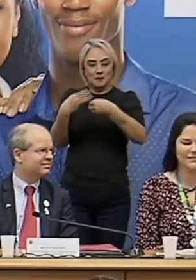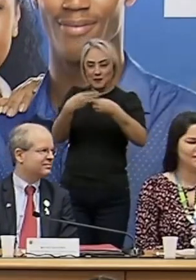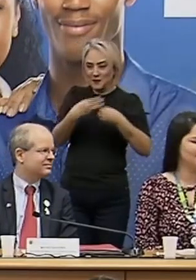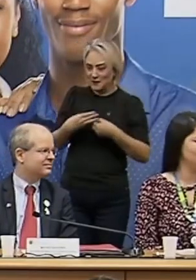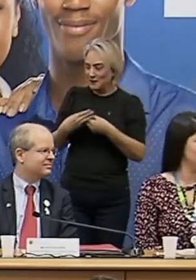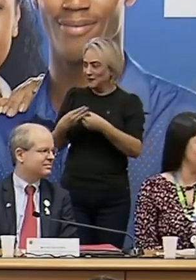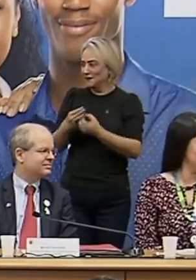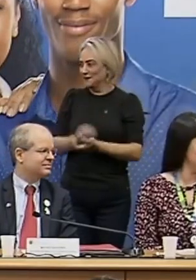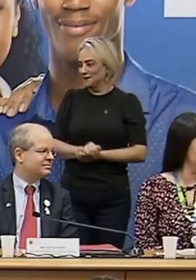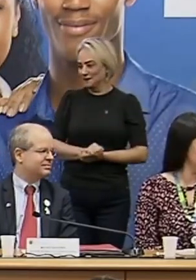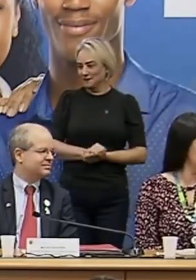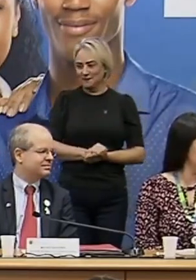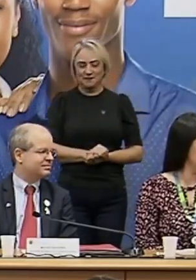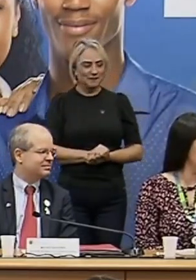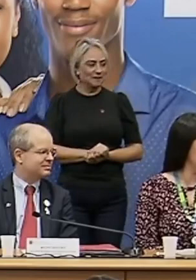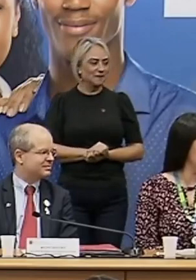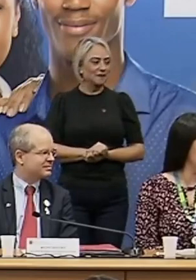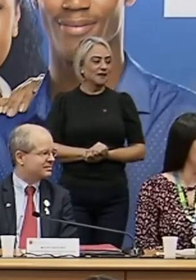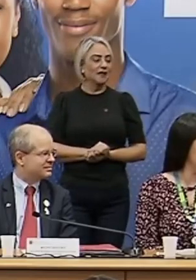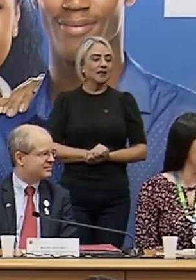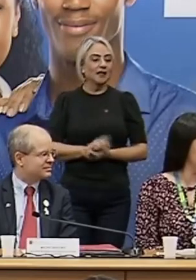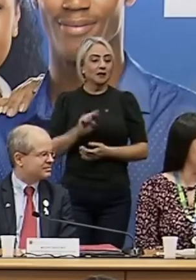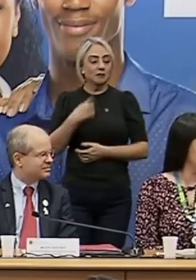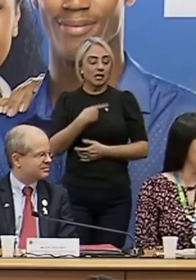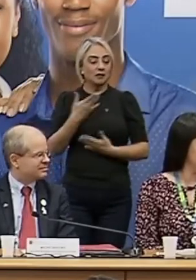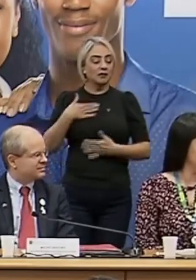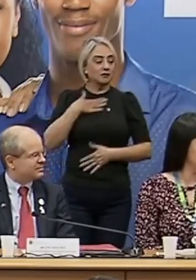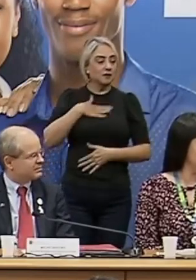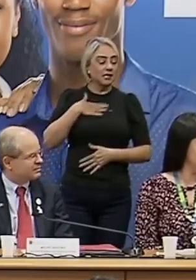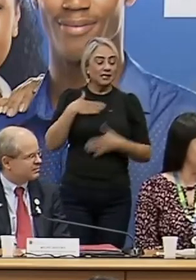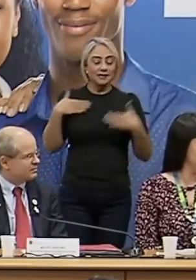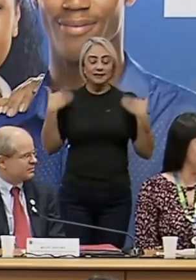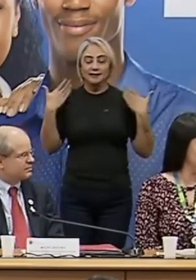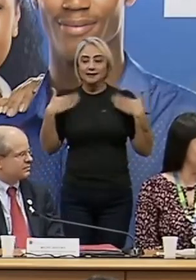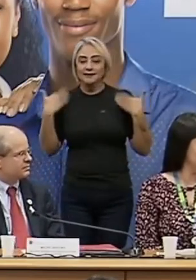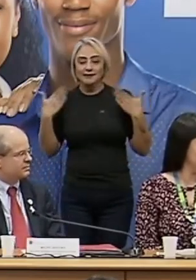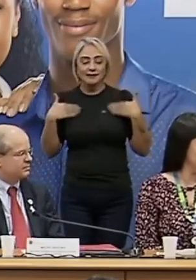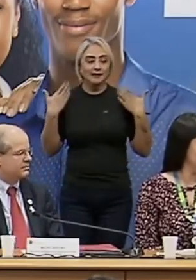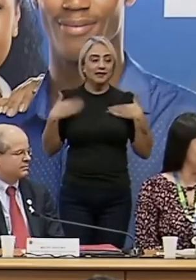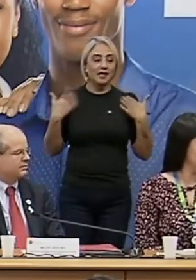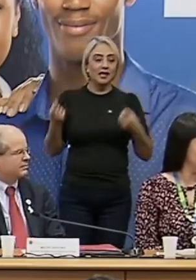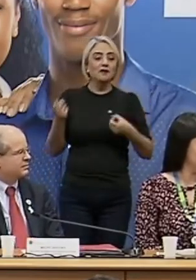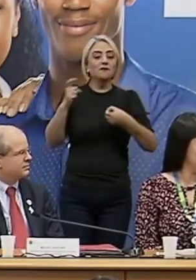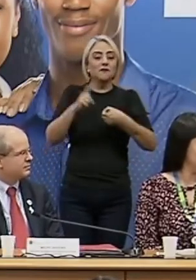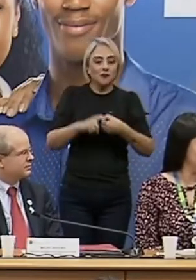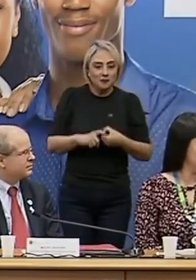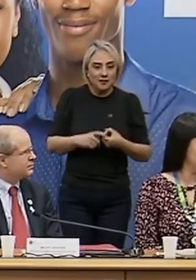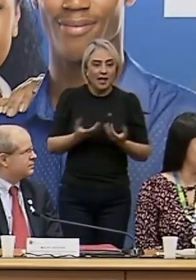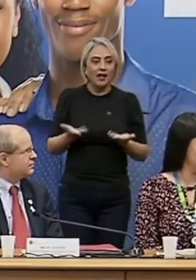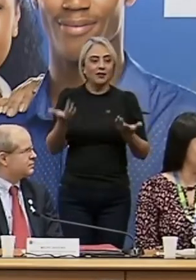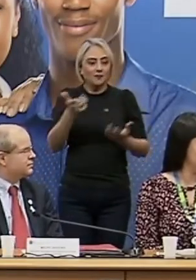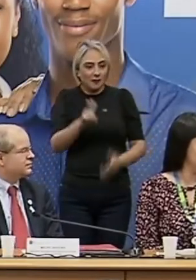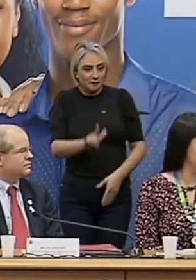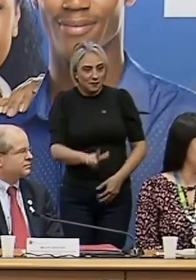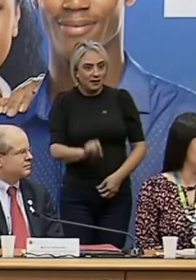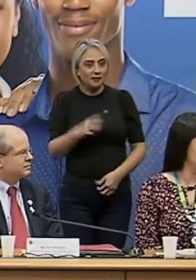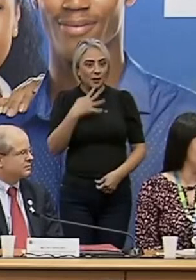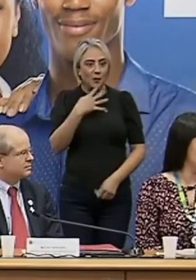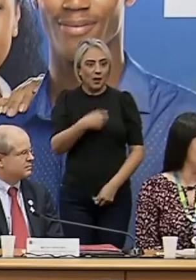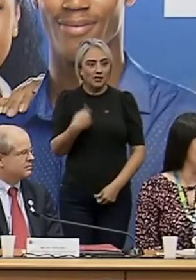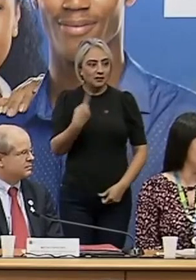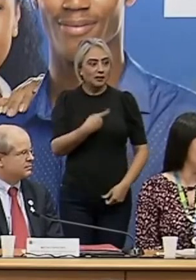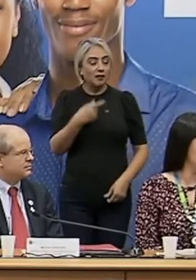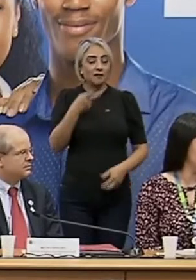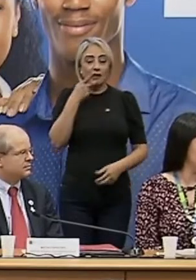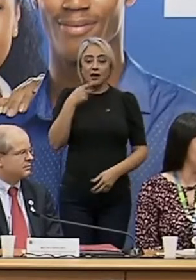não é? Boa. Vamos começar pela base. Para nós é uma alegria estar aqui e retomar isso. Eu acho que o que a